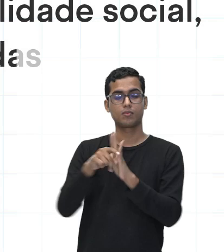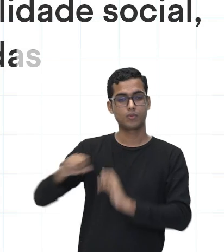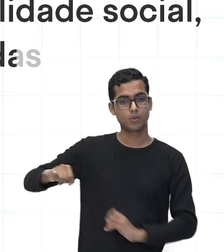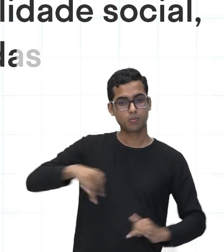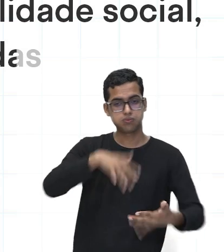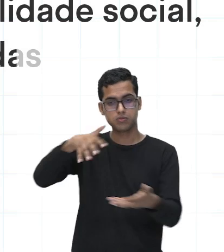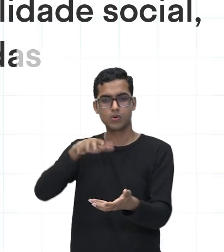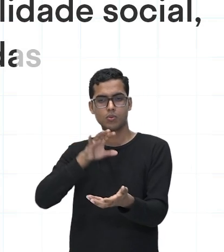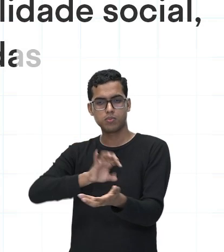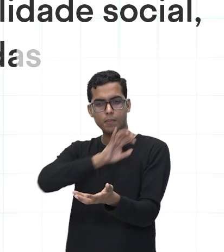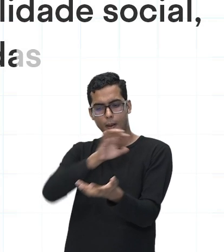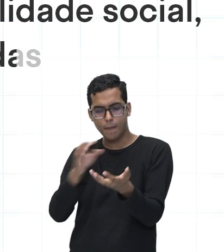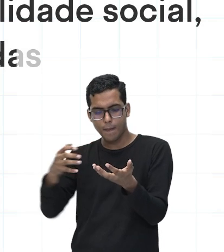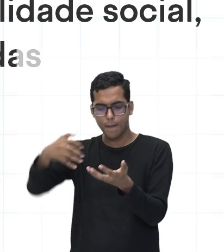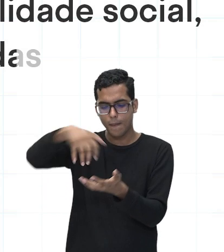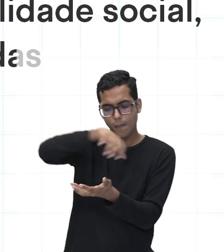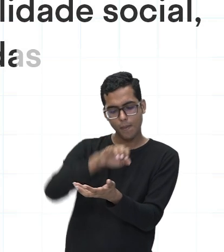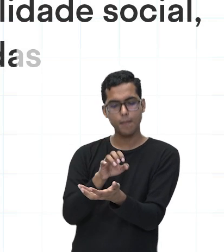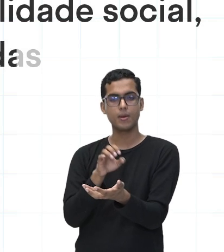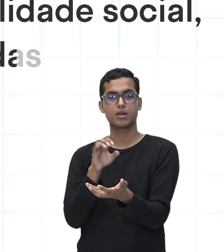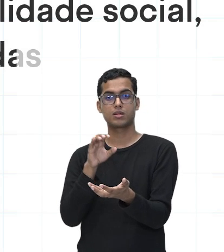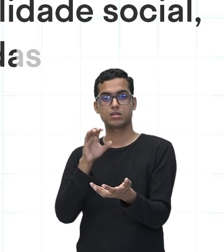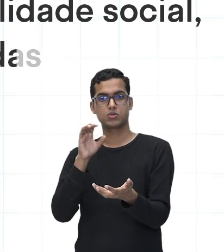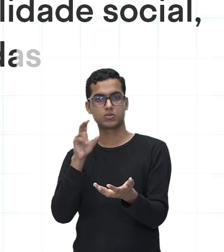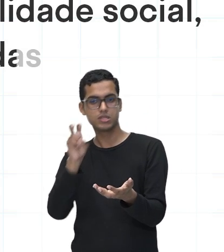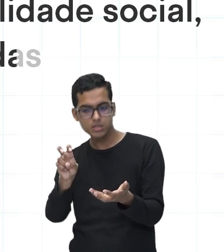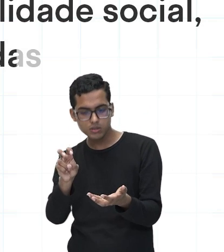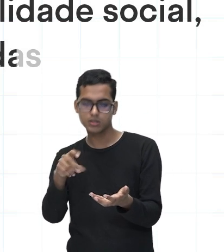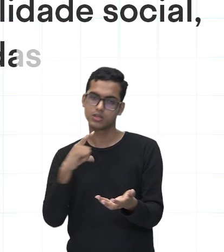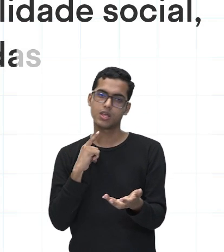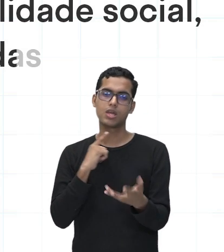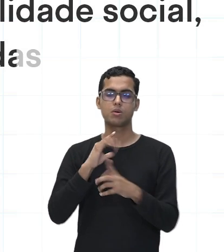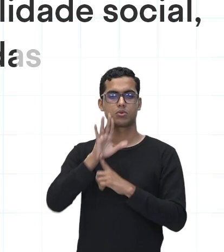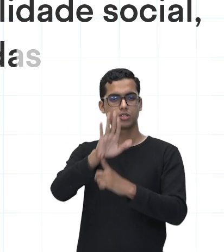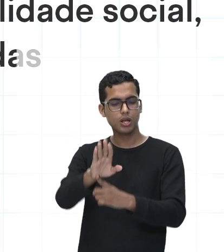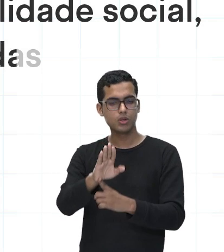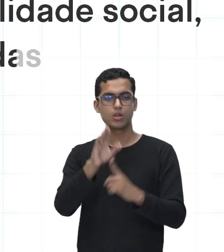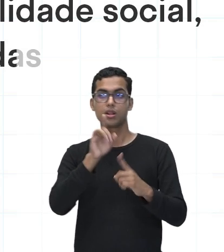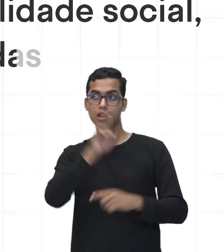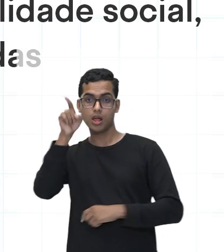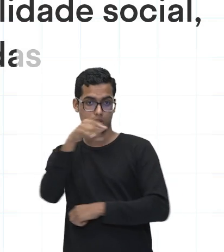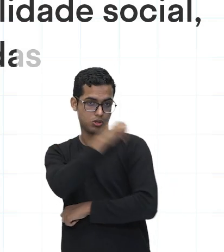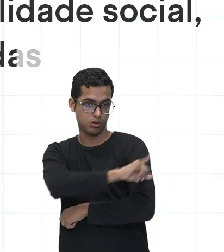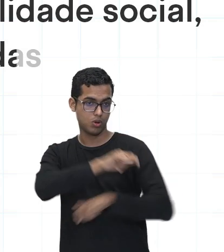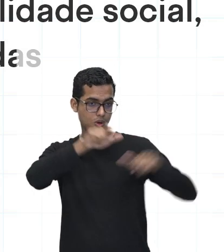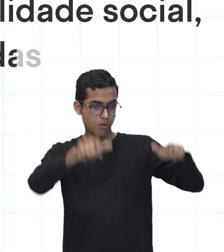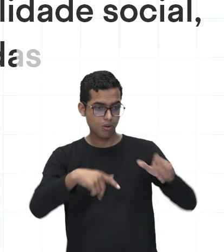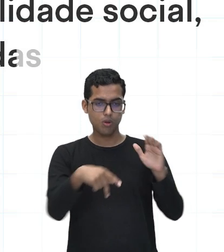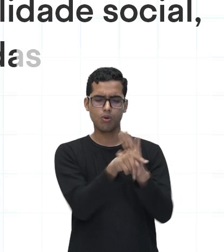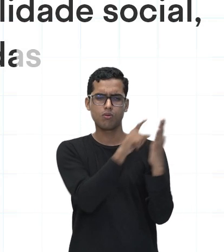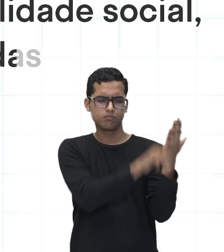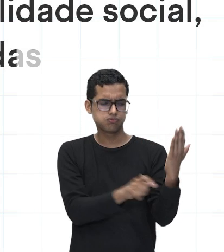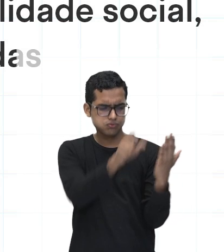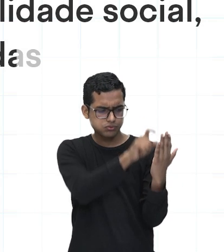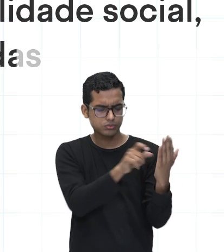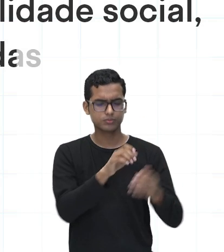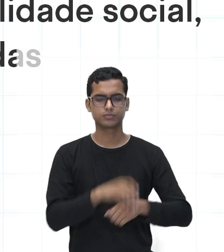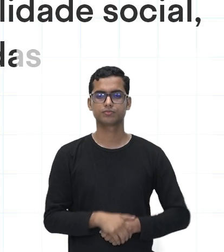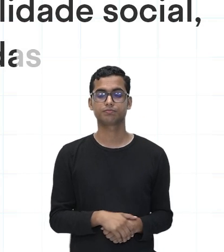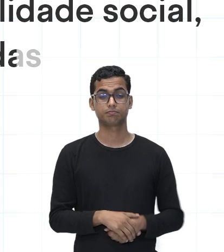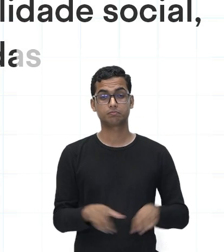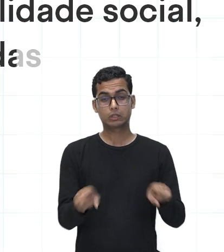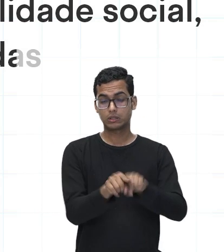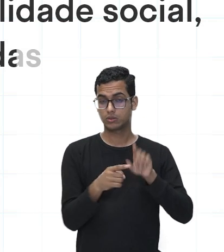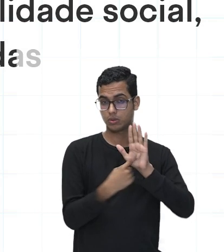5 continentes, ele pintou uma etnia ali. Então, ele dá vida à cidade e também ele